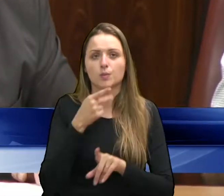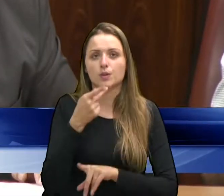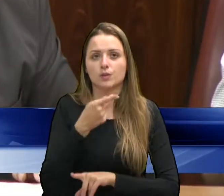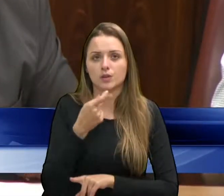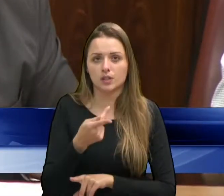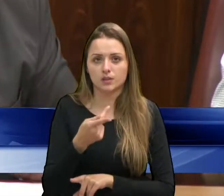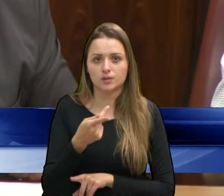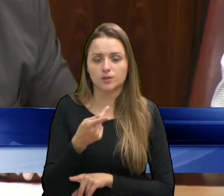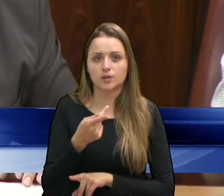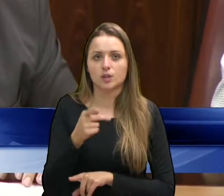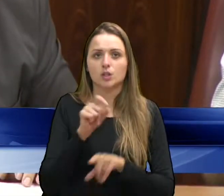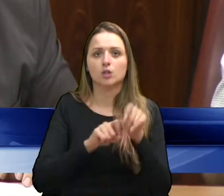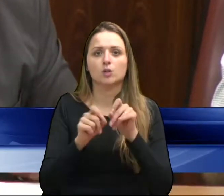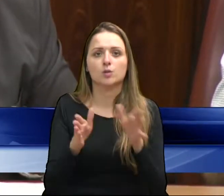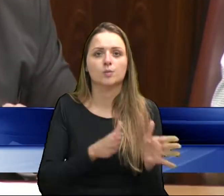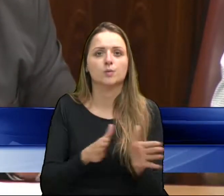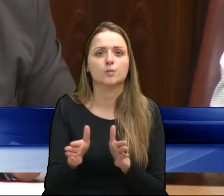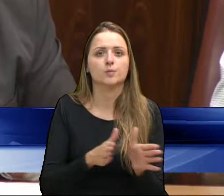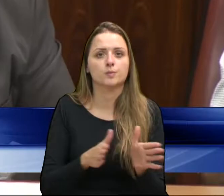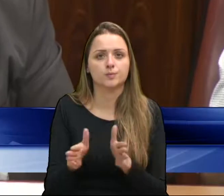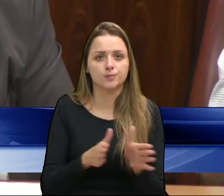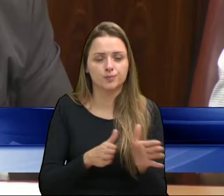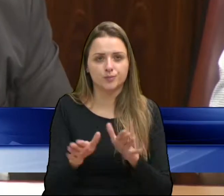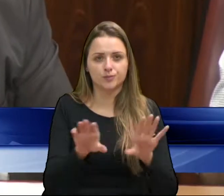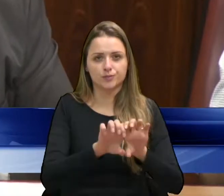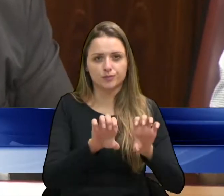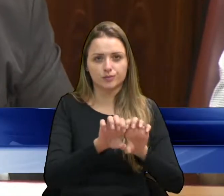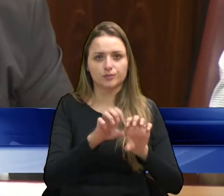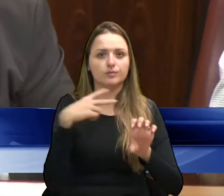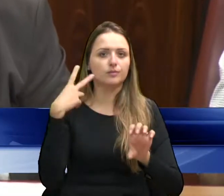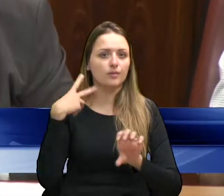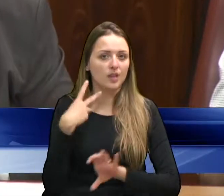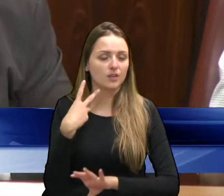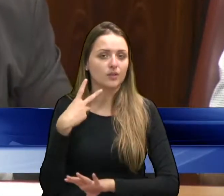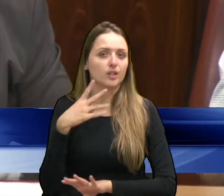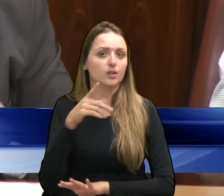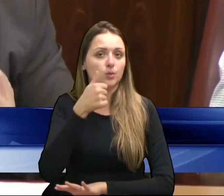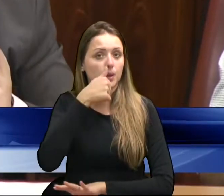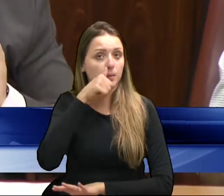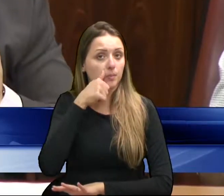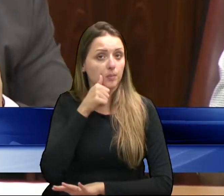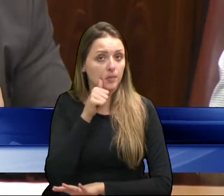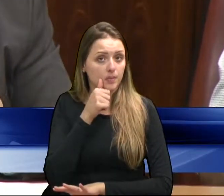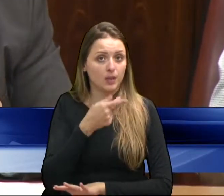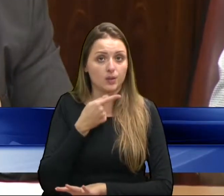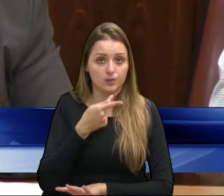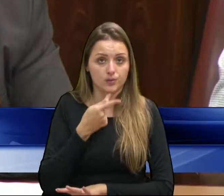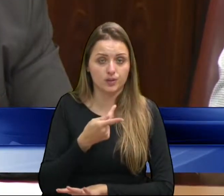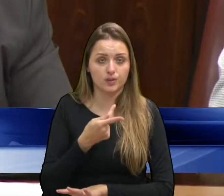na questão de mobilidade urbana pela vereadora Paula Iores.